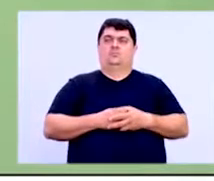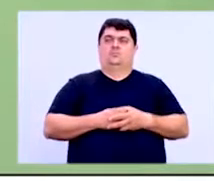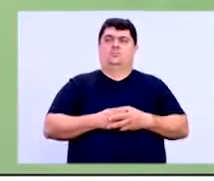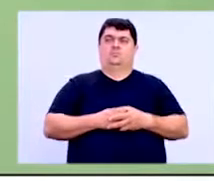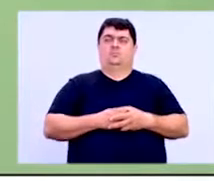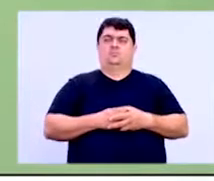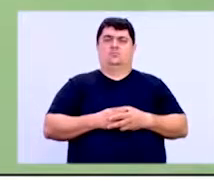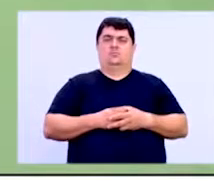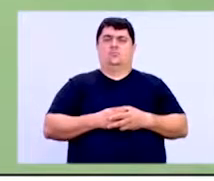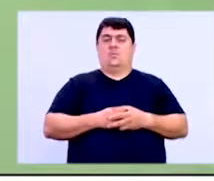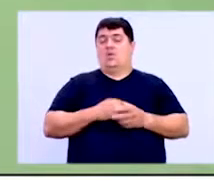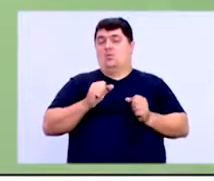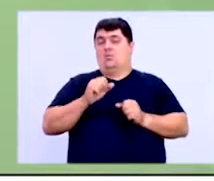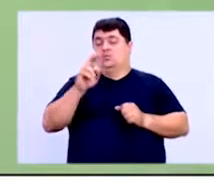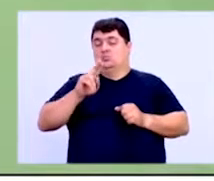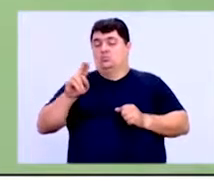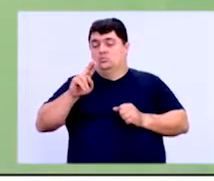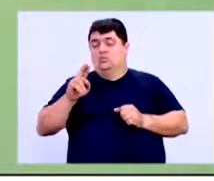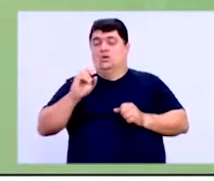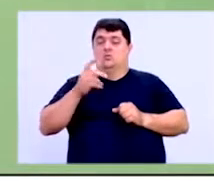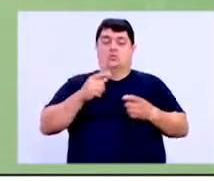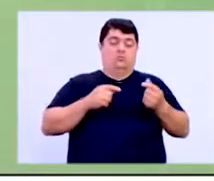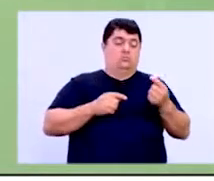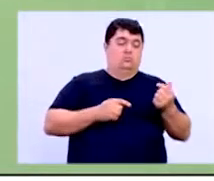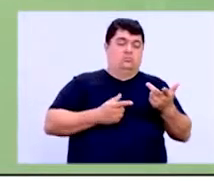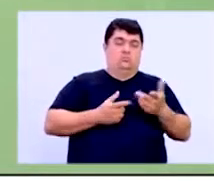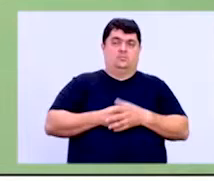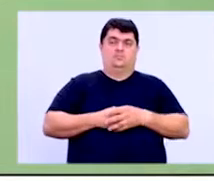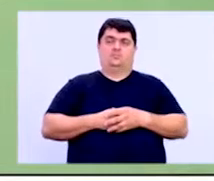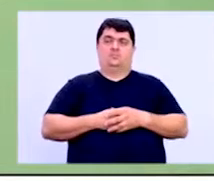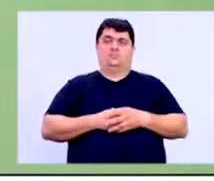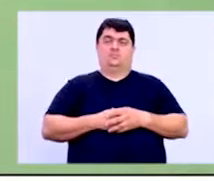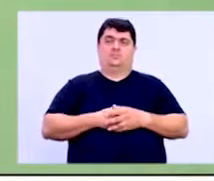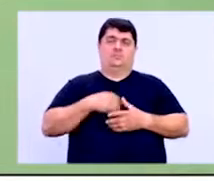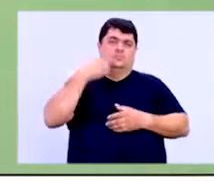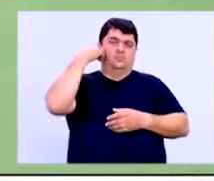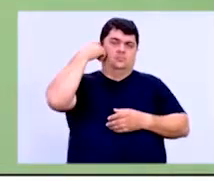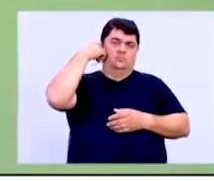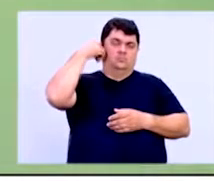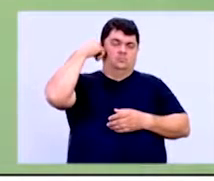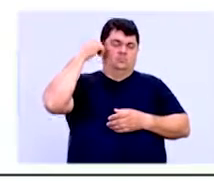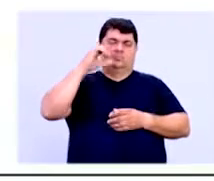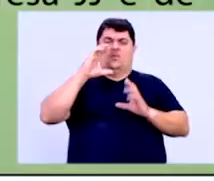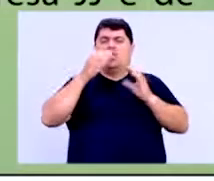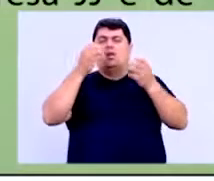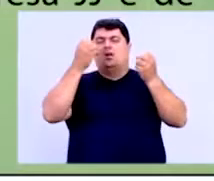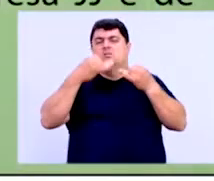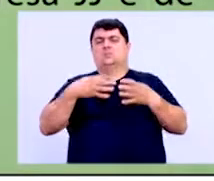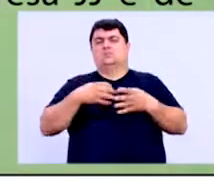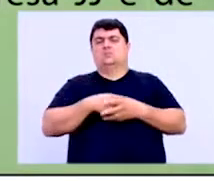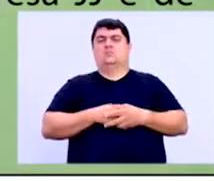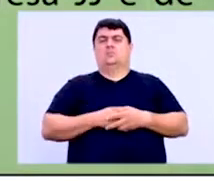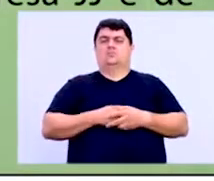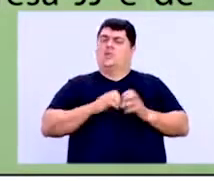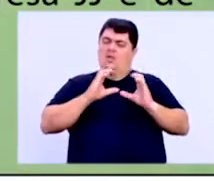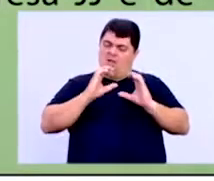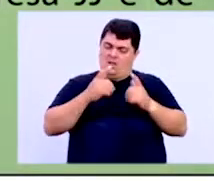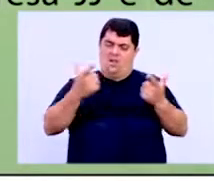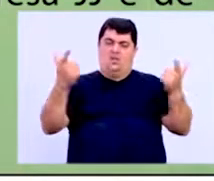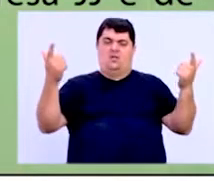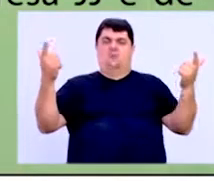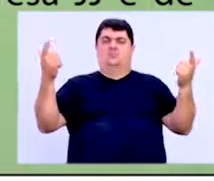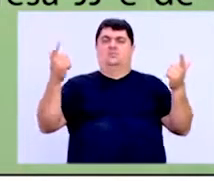ser expressado em unidades físicas ou monetárias. Professor, deixa um pouquinho mais claro? Vamos lá, lógico que eu vou deixar mais